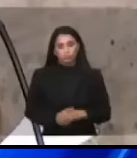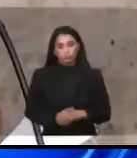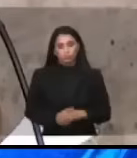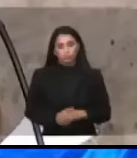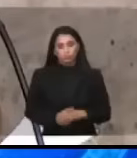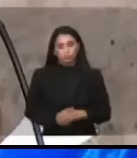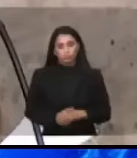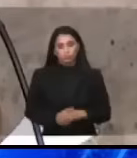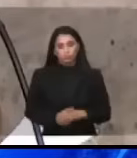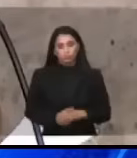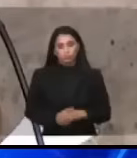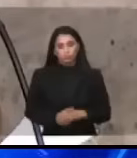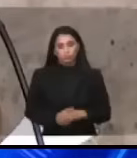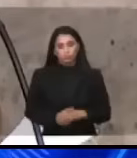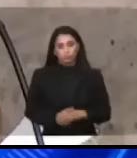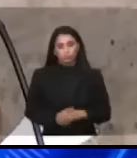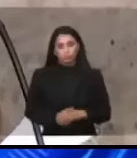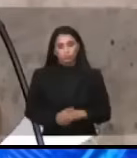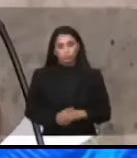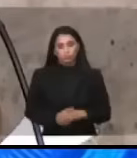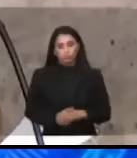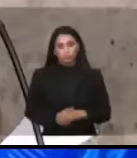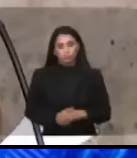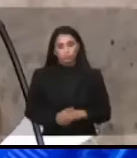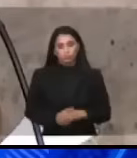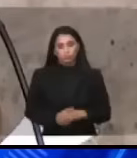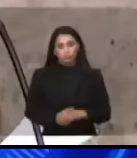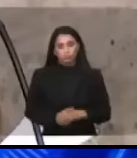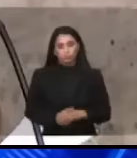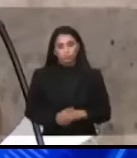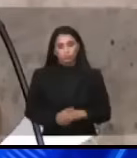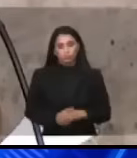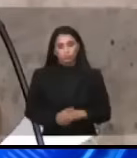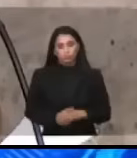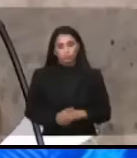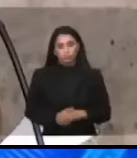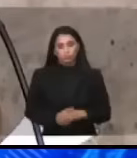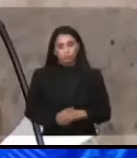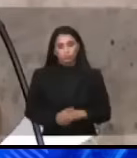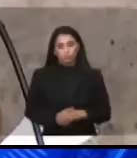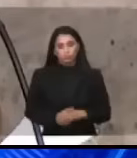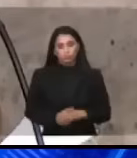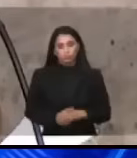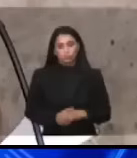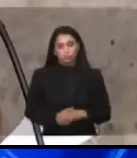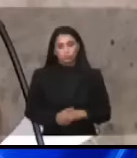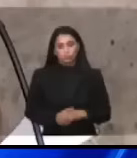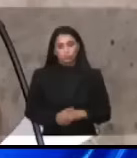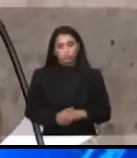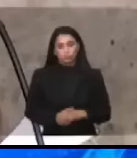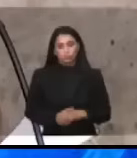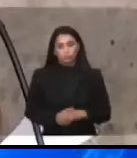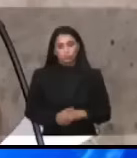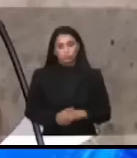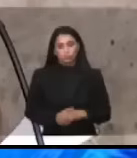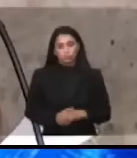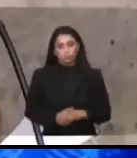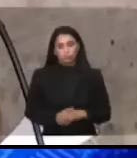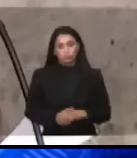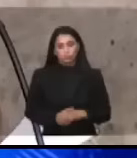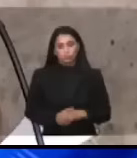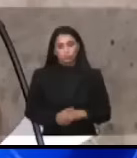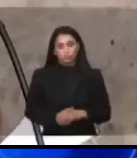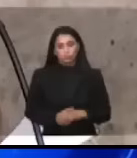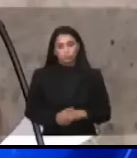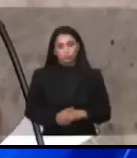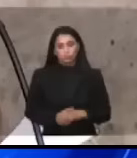de 2021, gente, estamos em final de ano de 2024. Em julho de